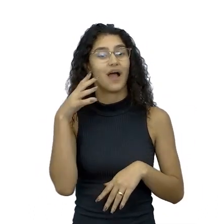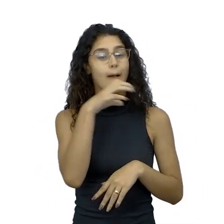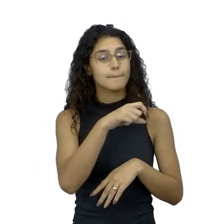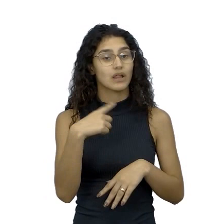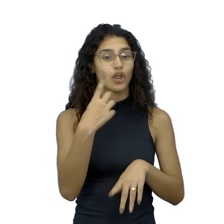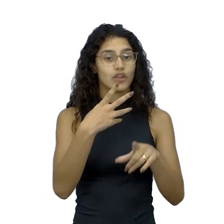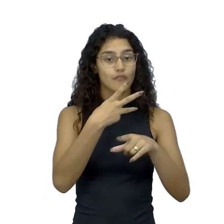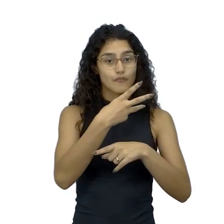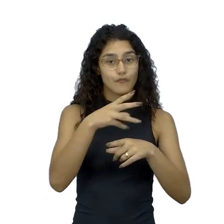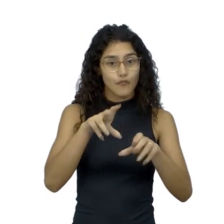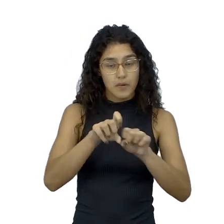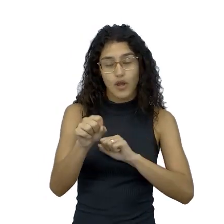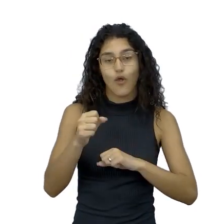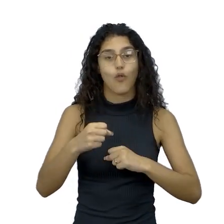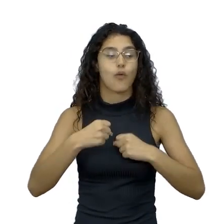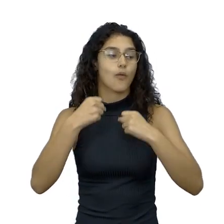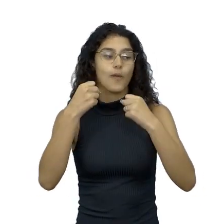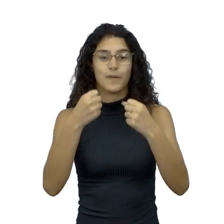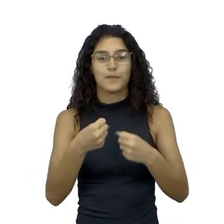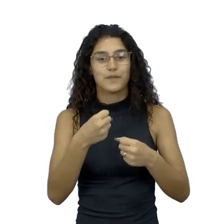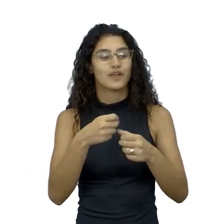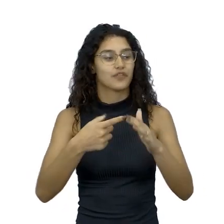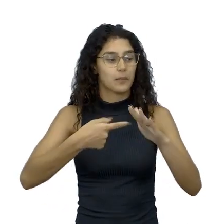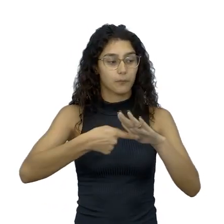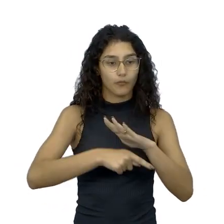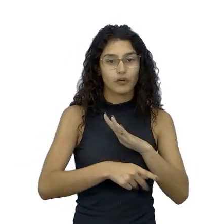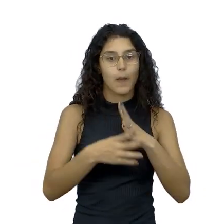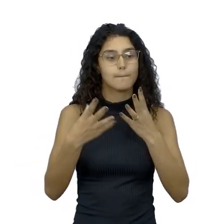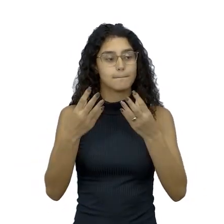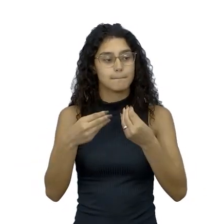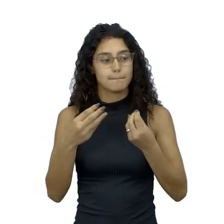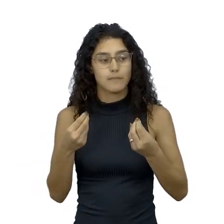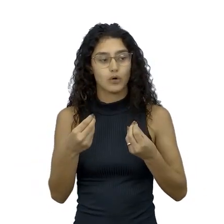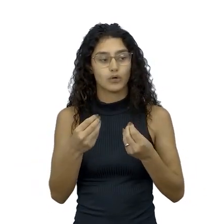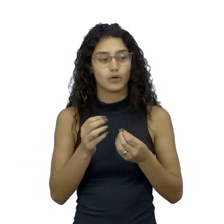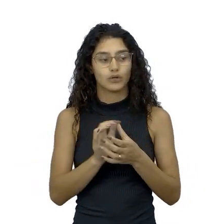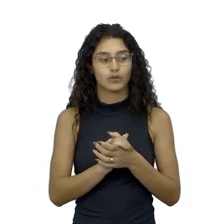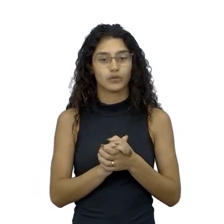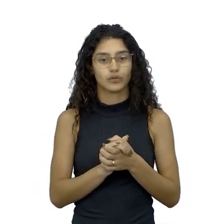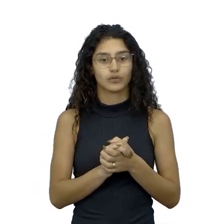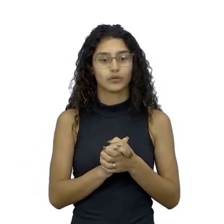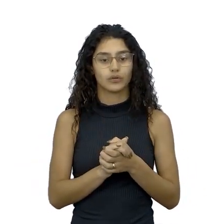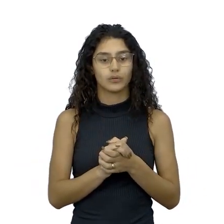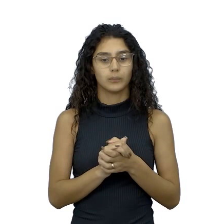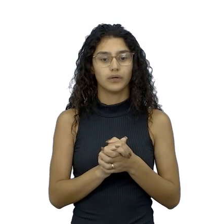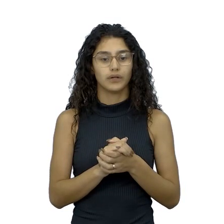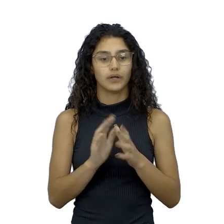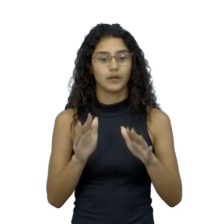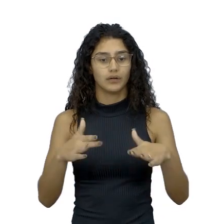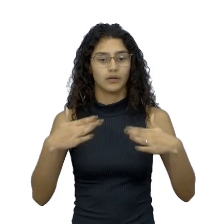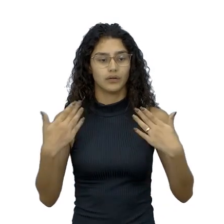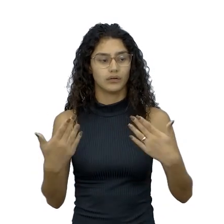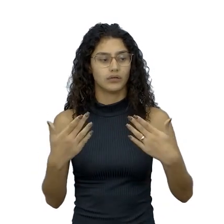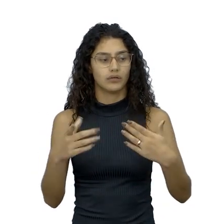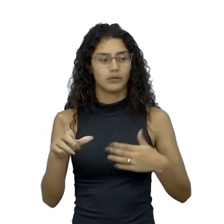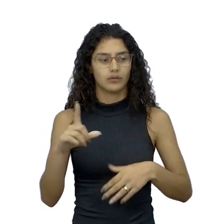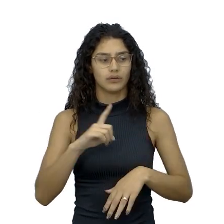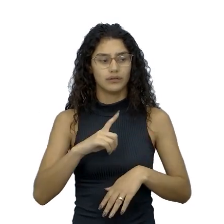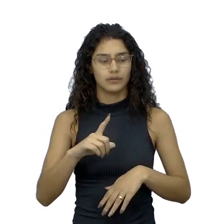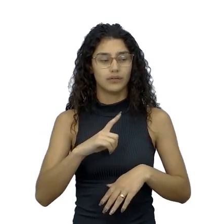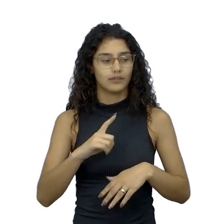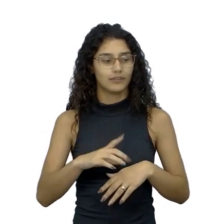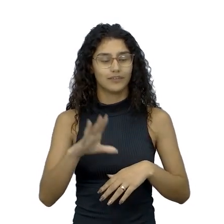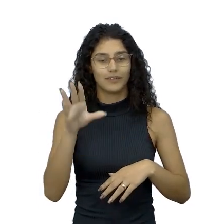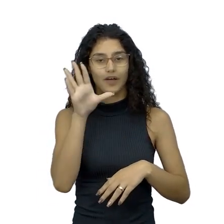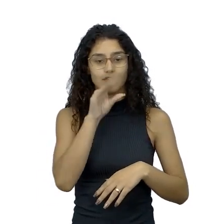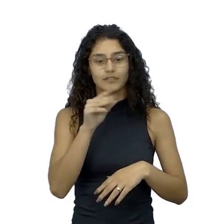nossa formação, a gente não pode nos aprofundar muito mais, mas a gente traz, então, aqui agora aquele que eu costumo falar,